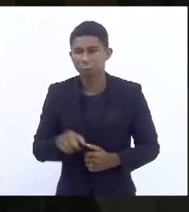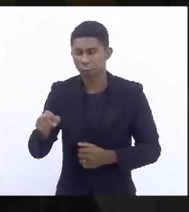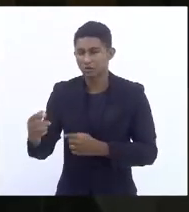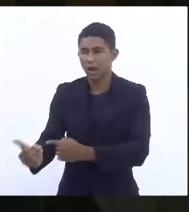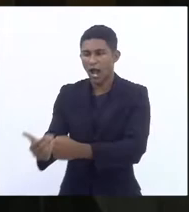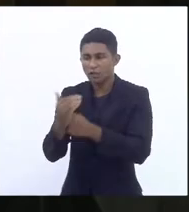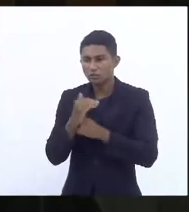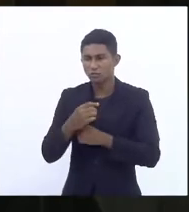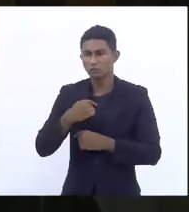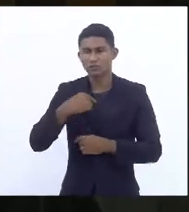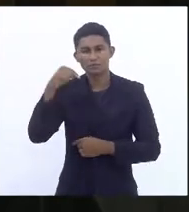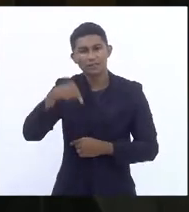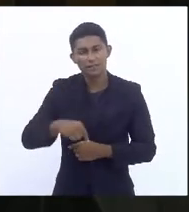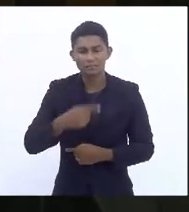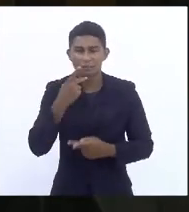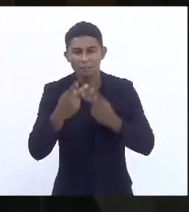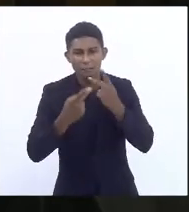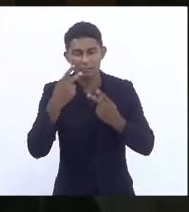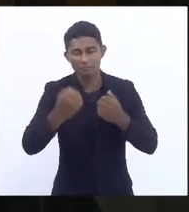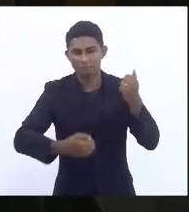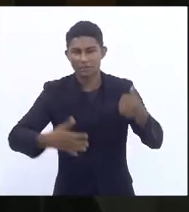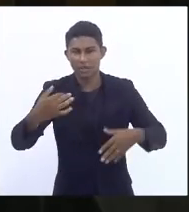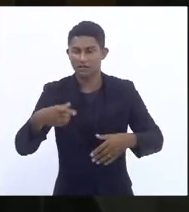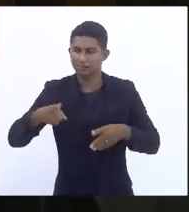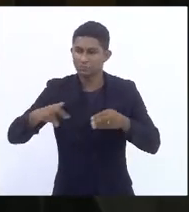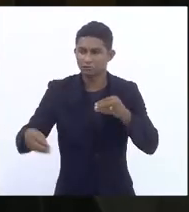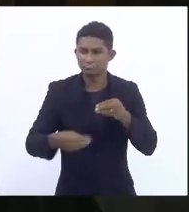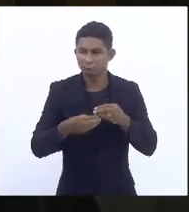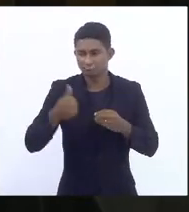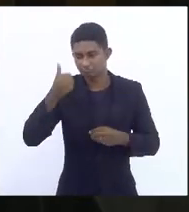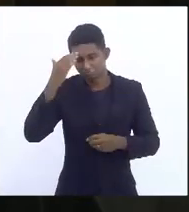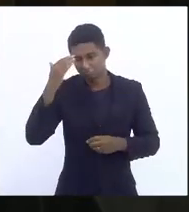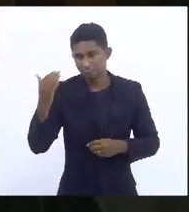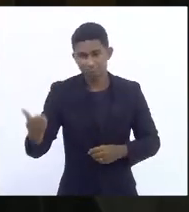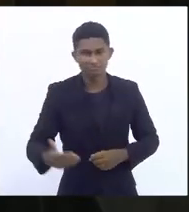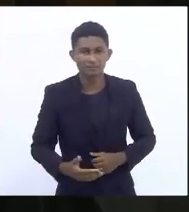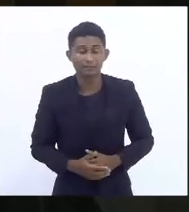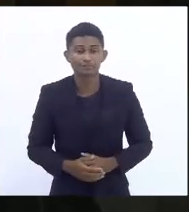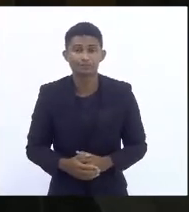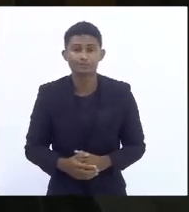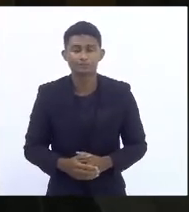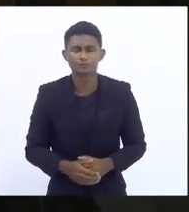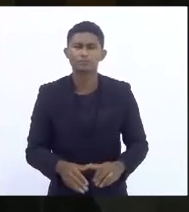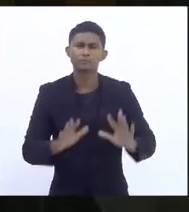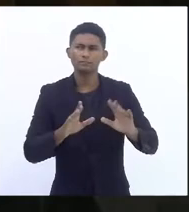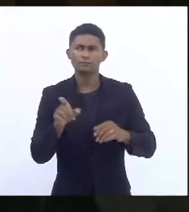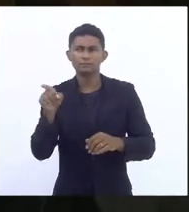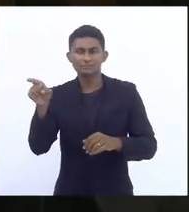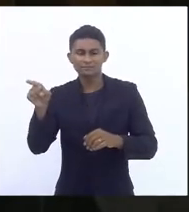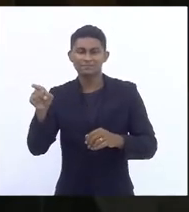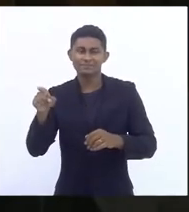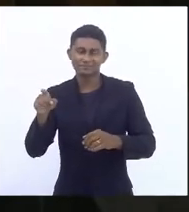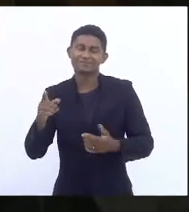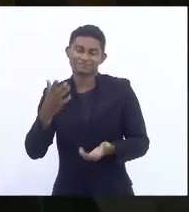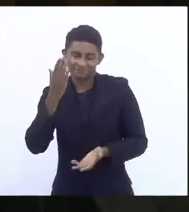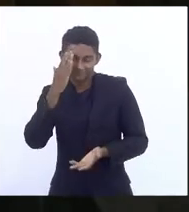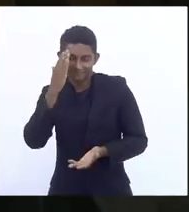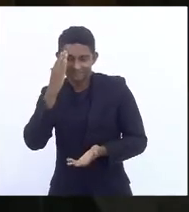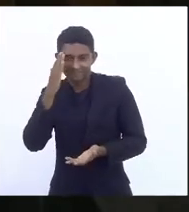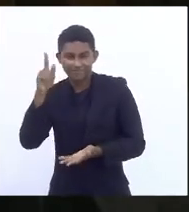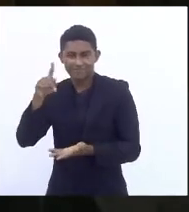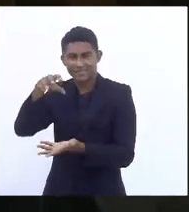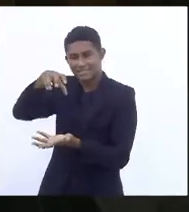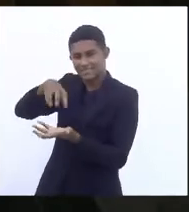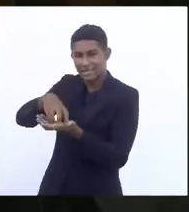da minha sustentação, é que a capital da moda, a Rua Tereza